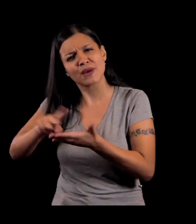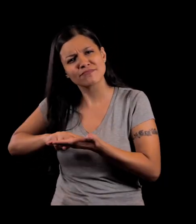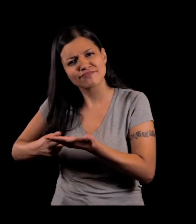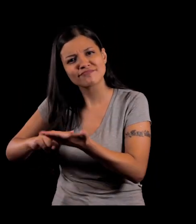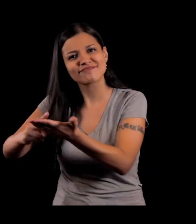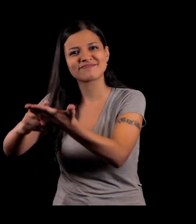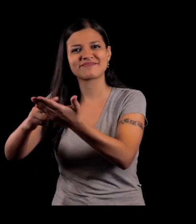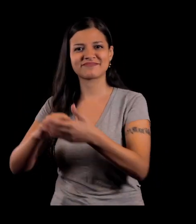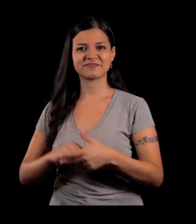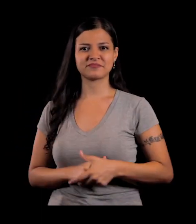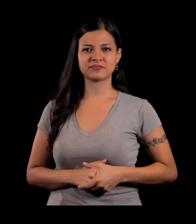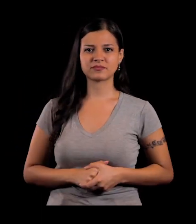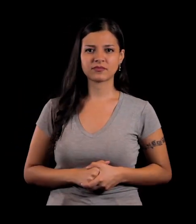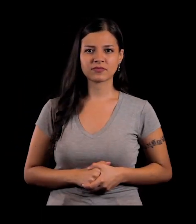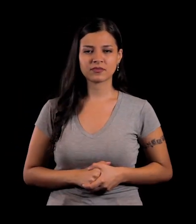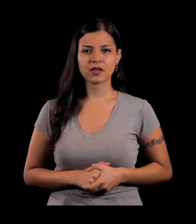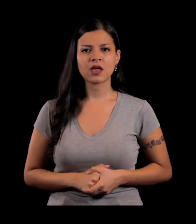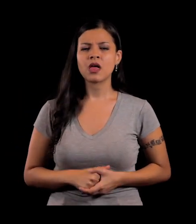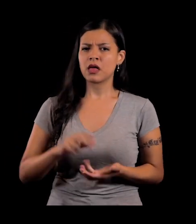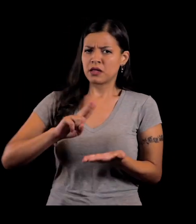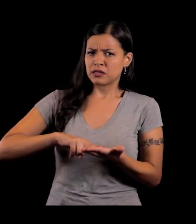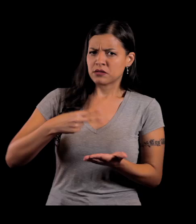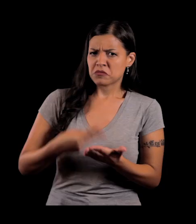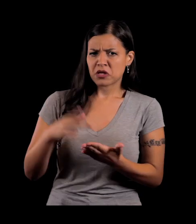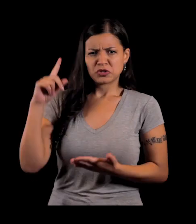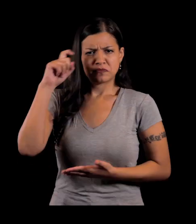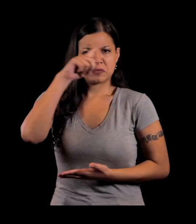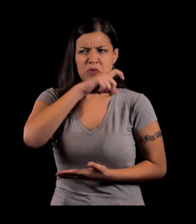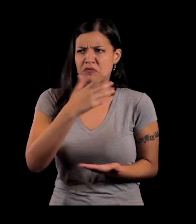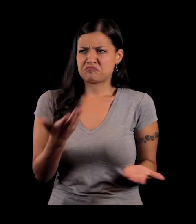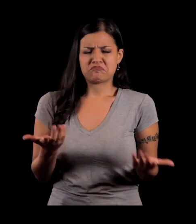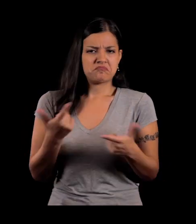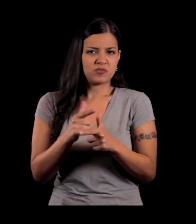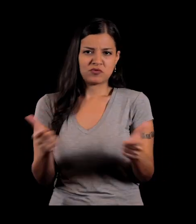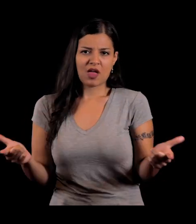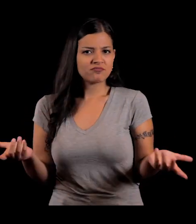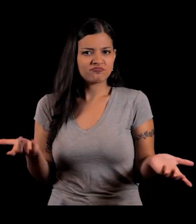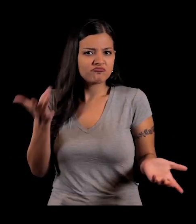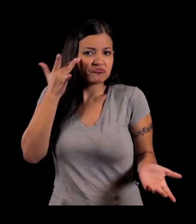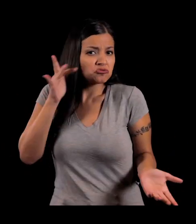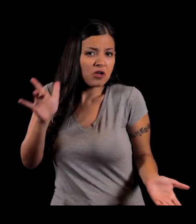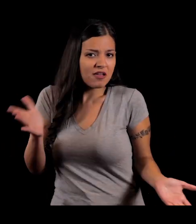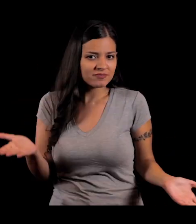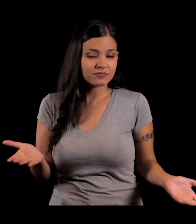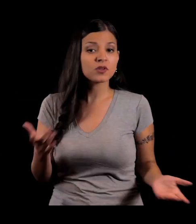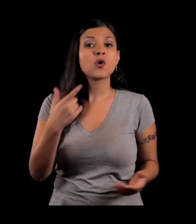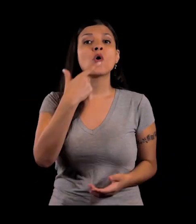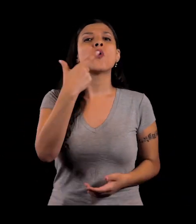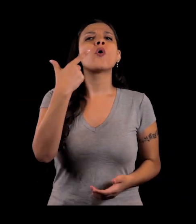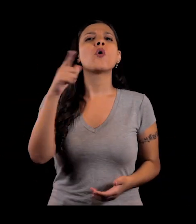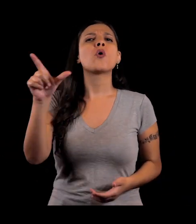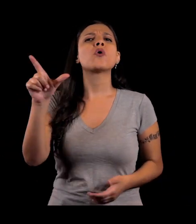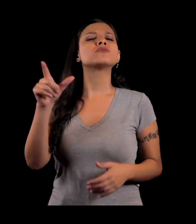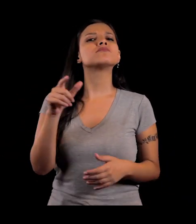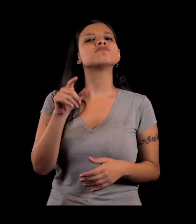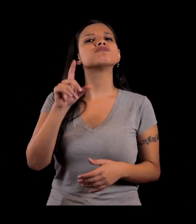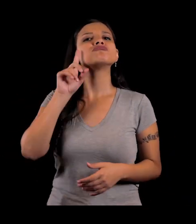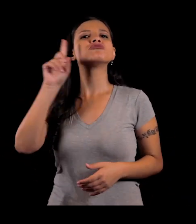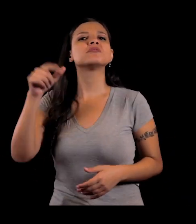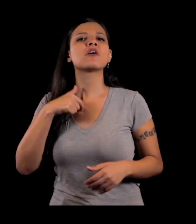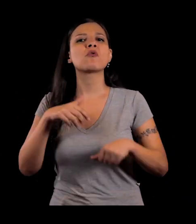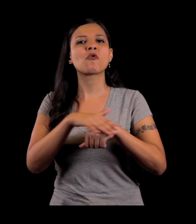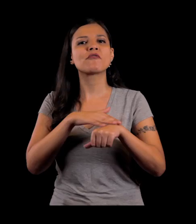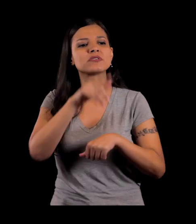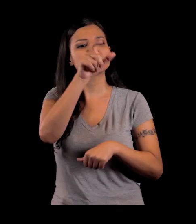não há muitas dificuldades de traduzir. Eu não sei porquê, porque outro dia eu falei com uma